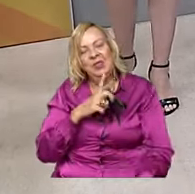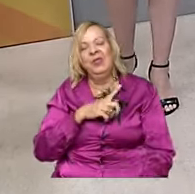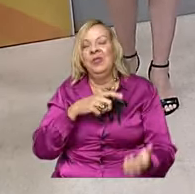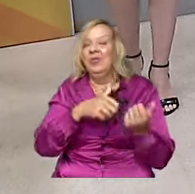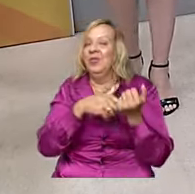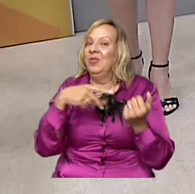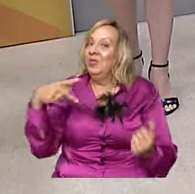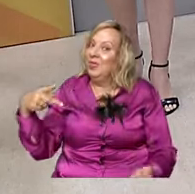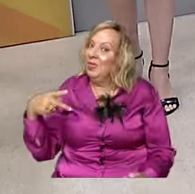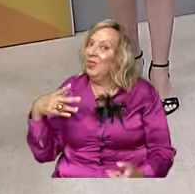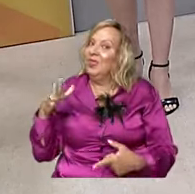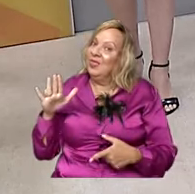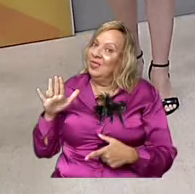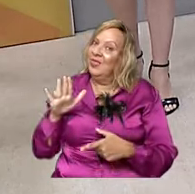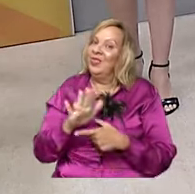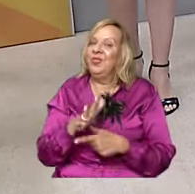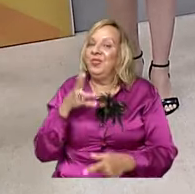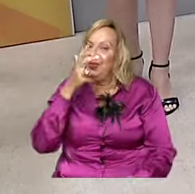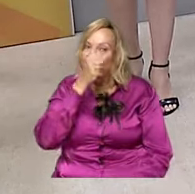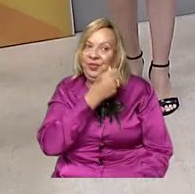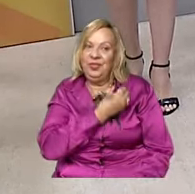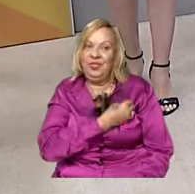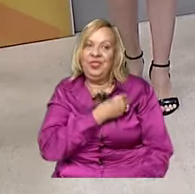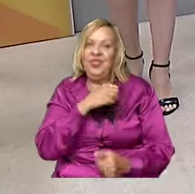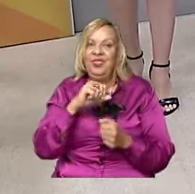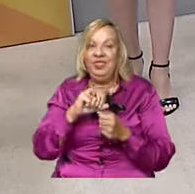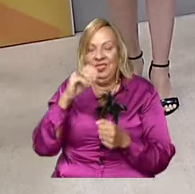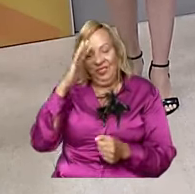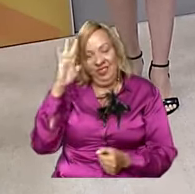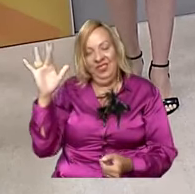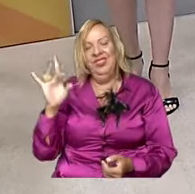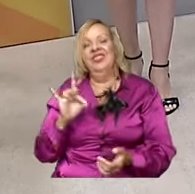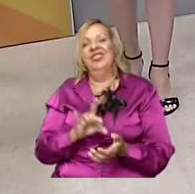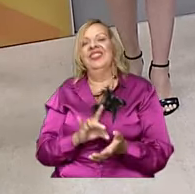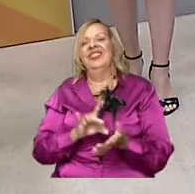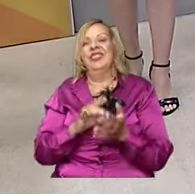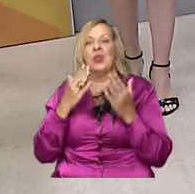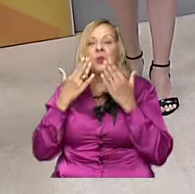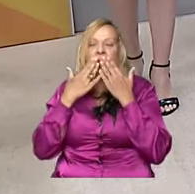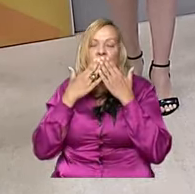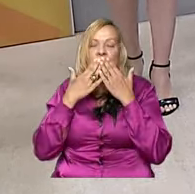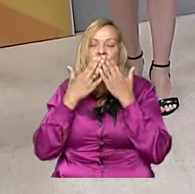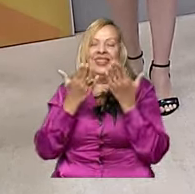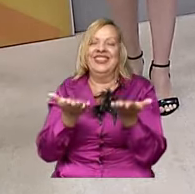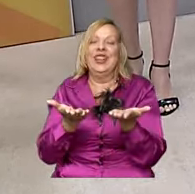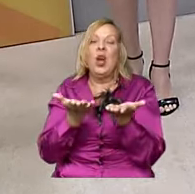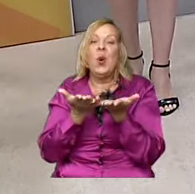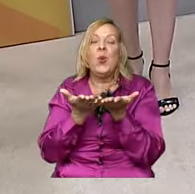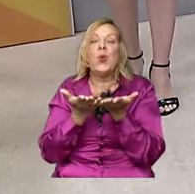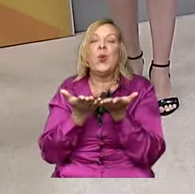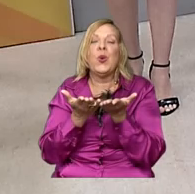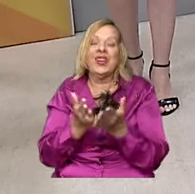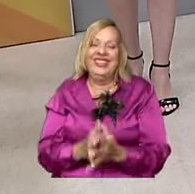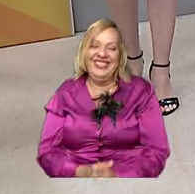um Caju Cap, ajudando a salvar vidas e a realizar sonhos.